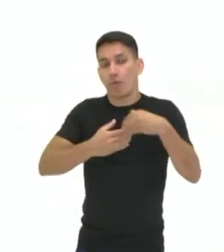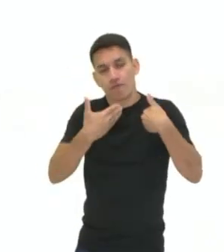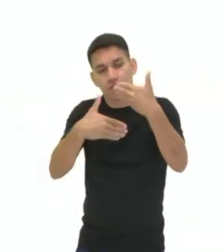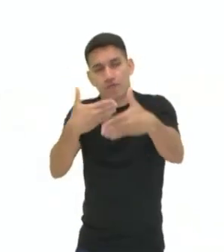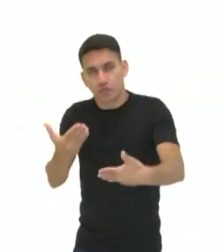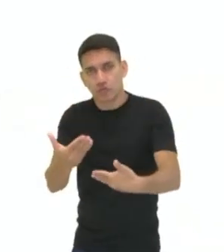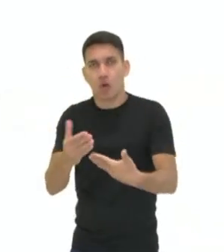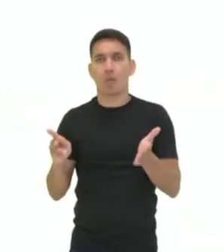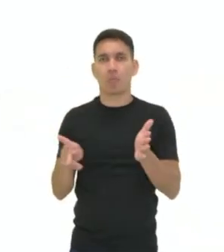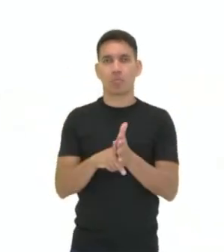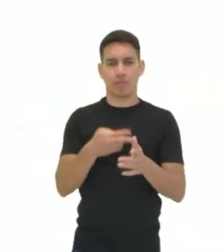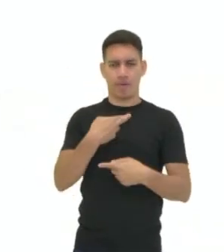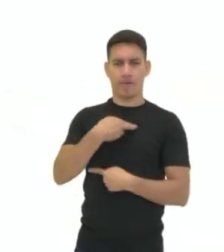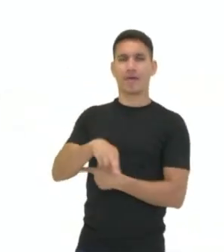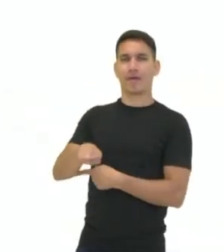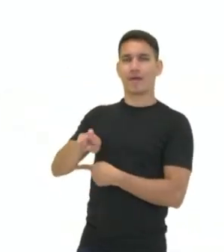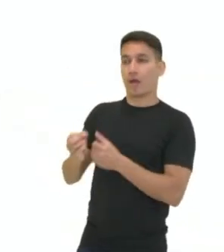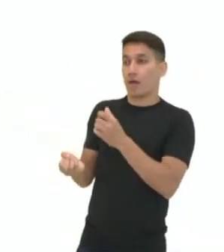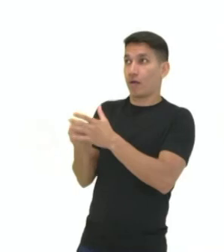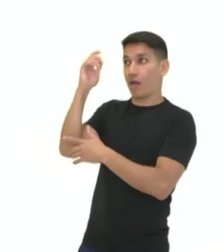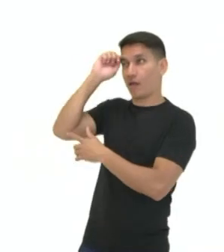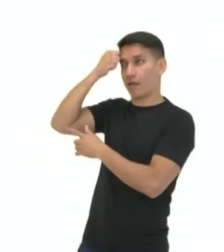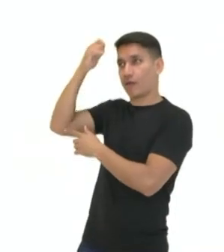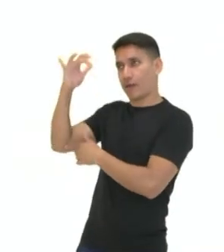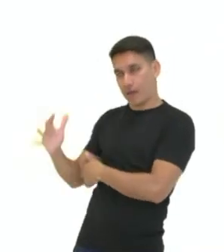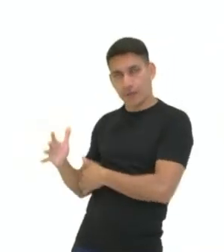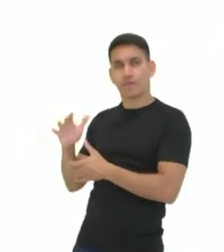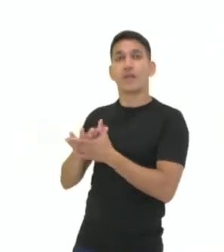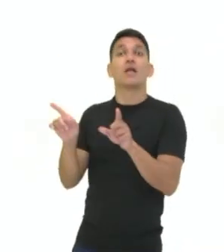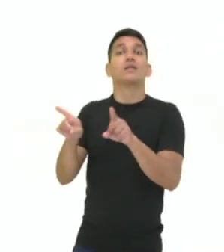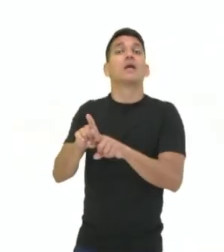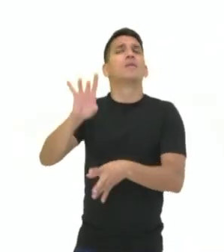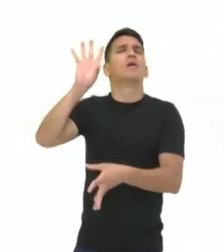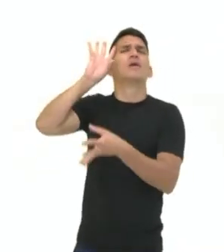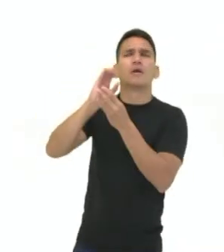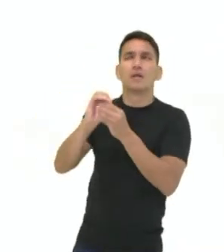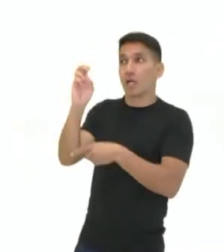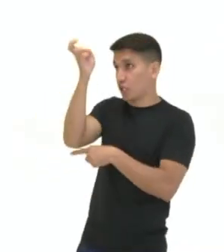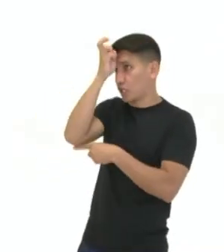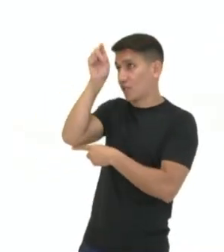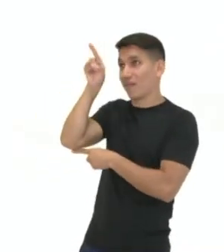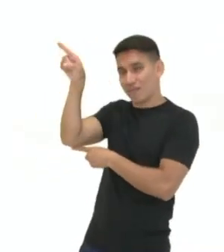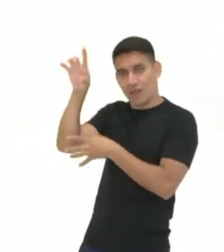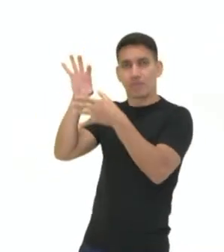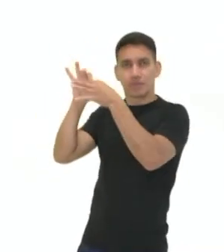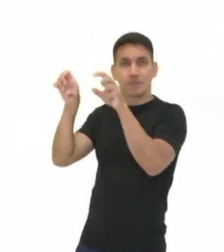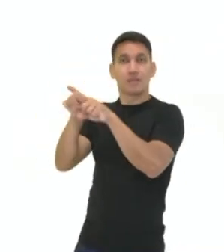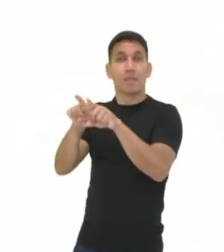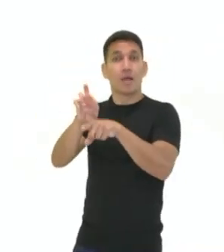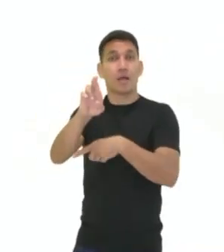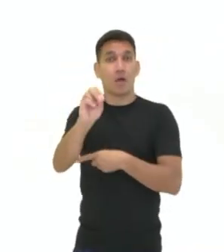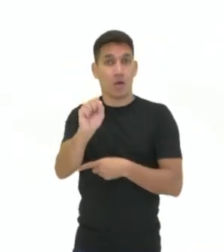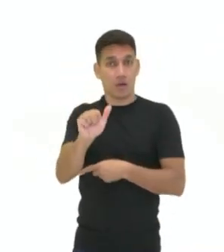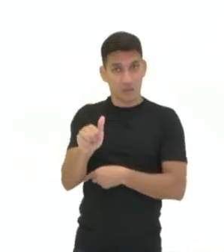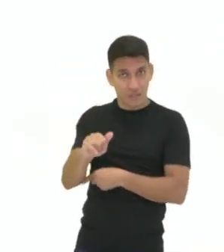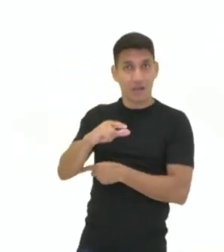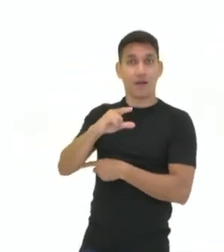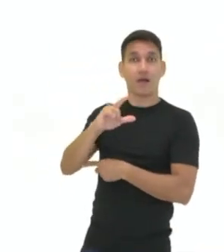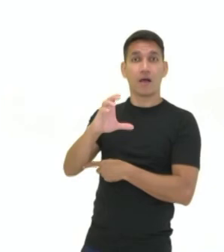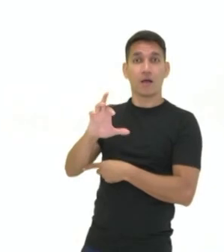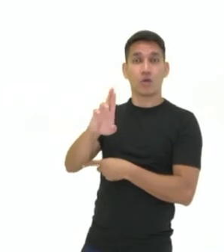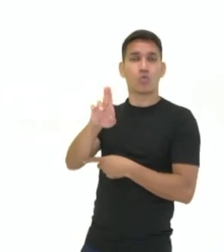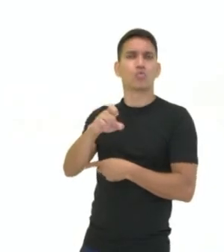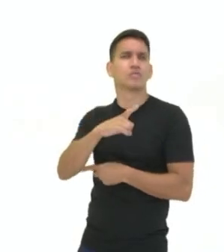Aprendemos que o Egito está no continente africano e que a antiga e mística Ordem Rosa Cruz possui uma doutrina formada